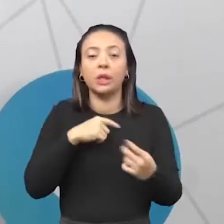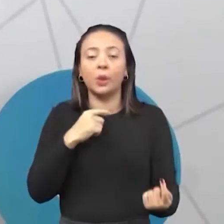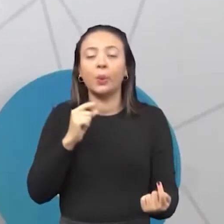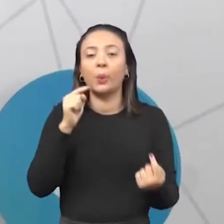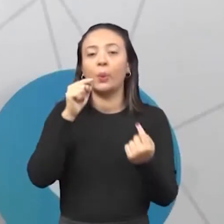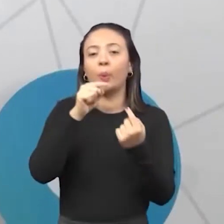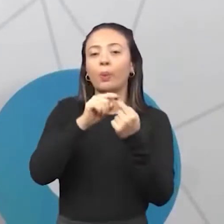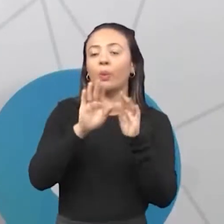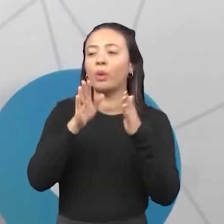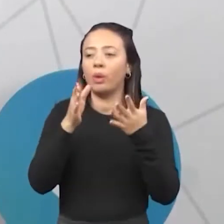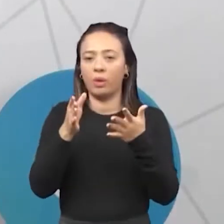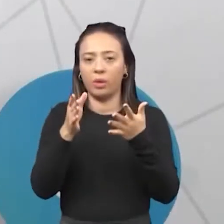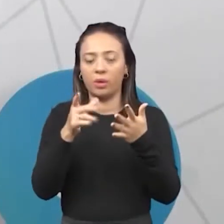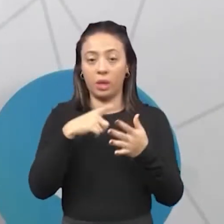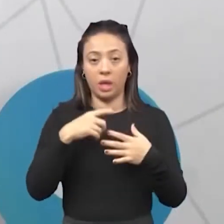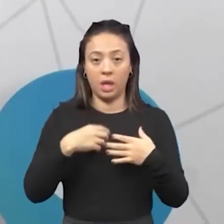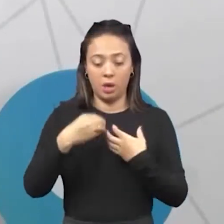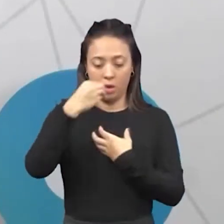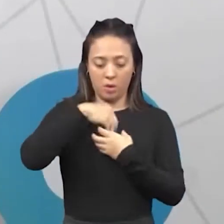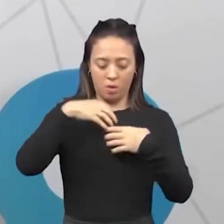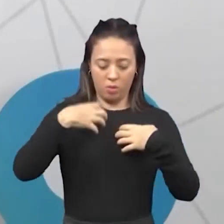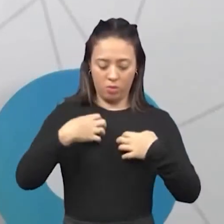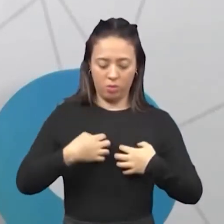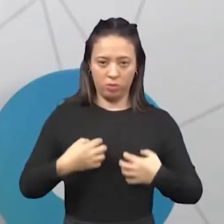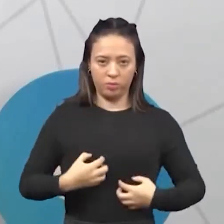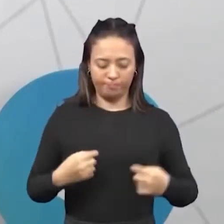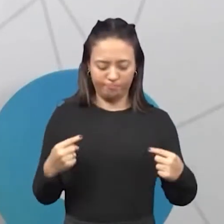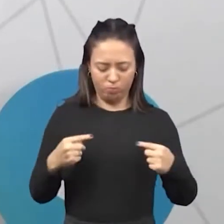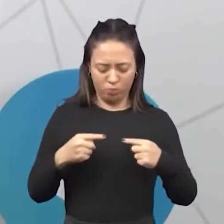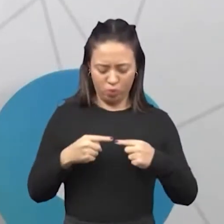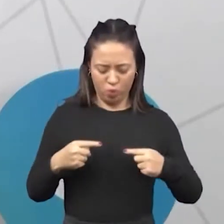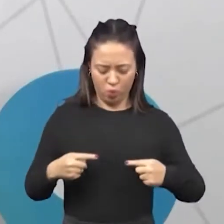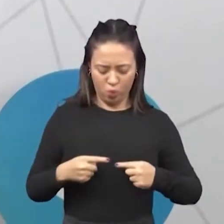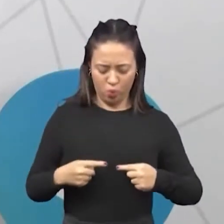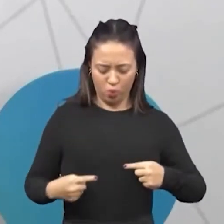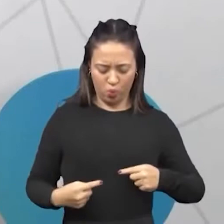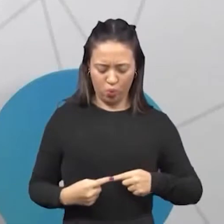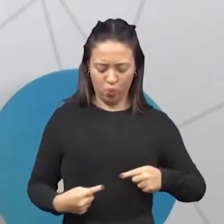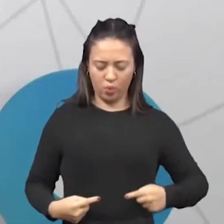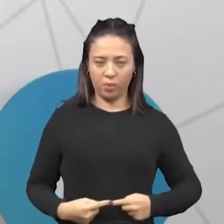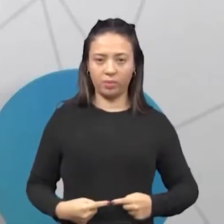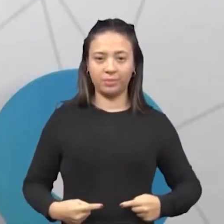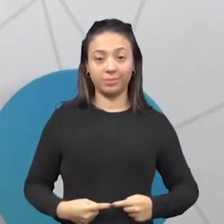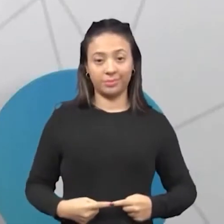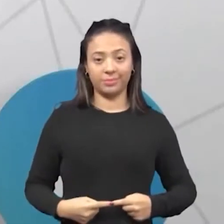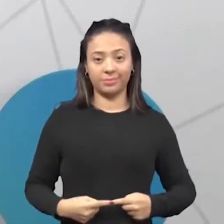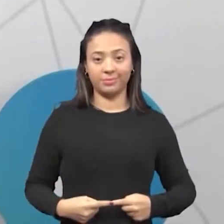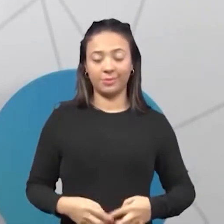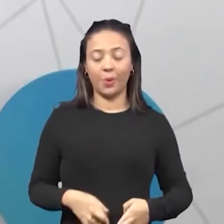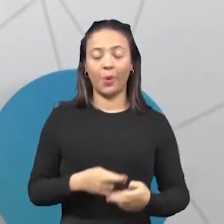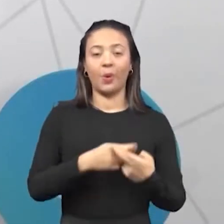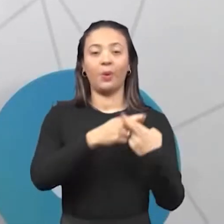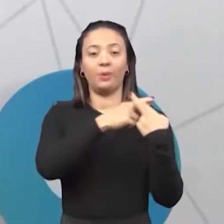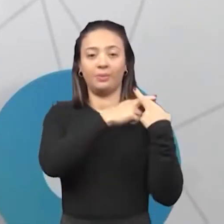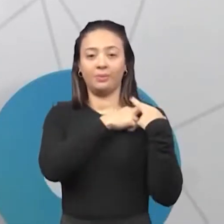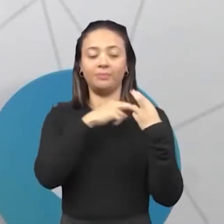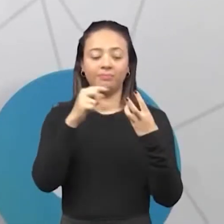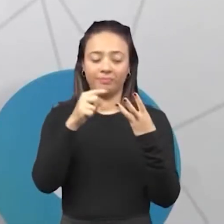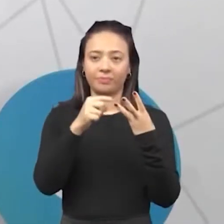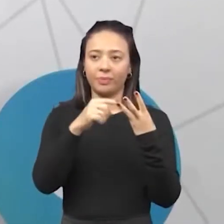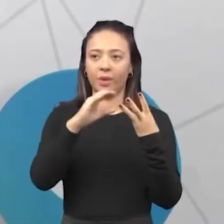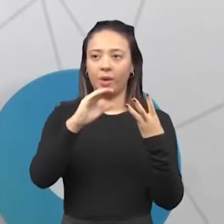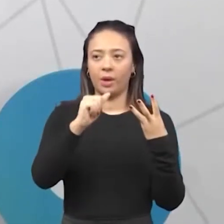conexão entre os órgãos e os tecidos. A principal função dos capilares é ter